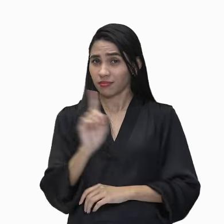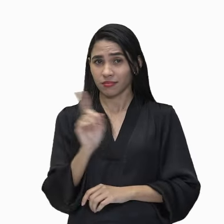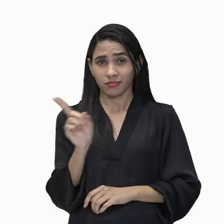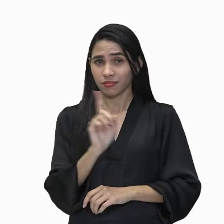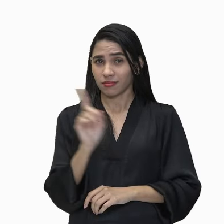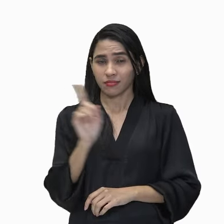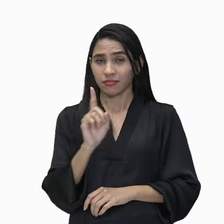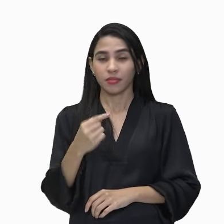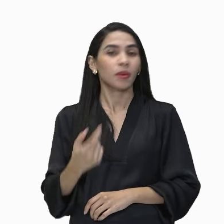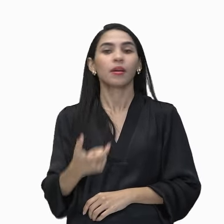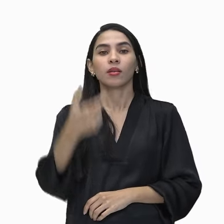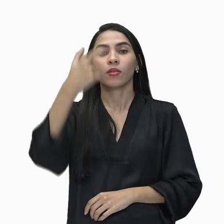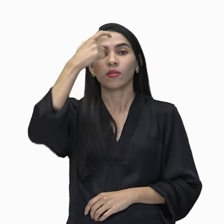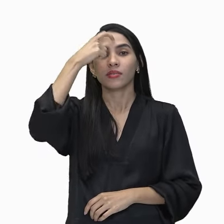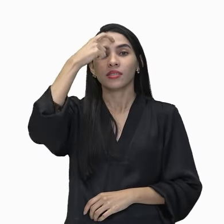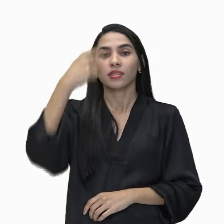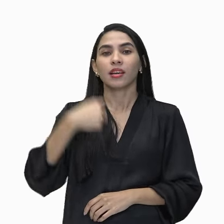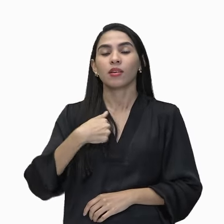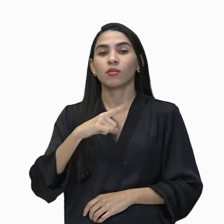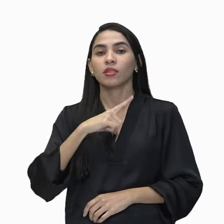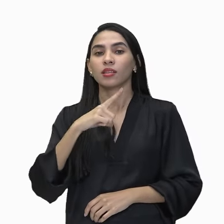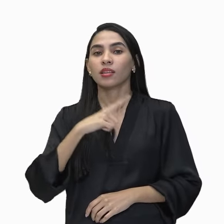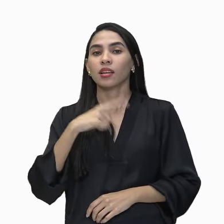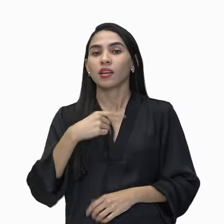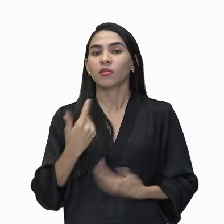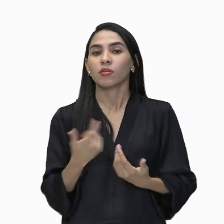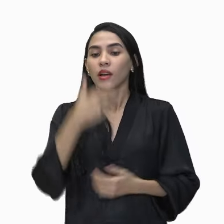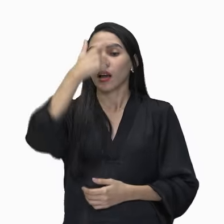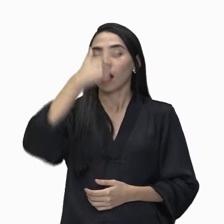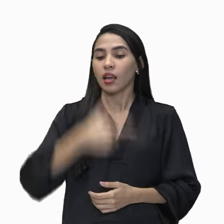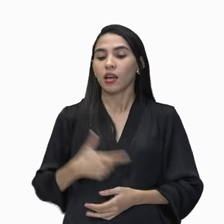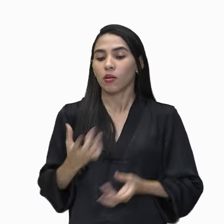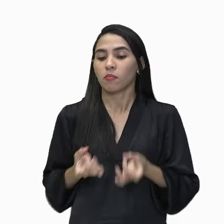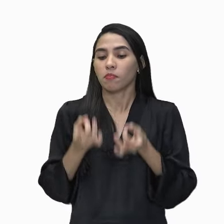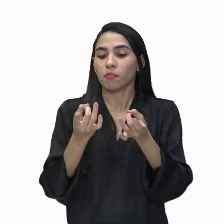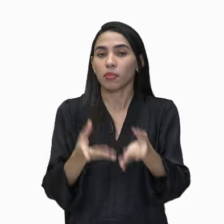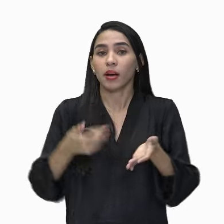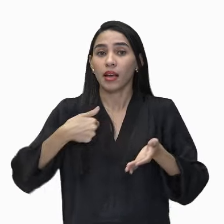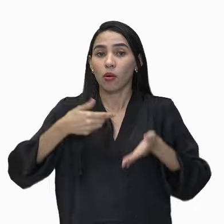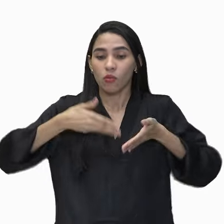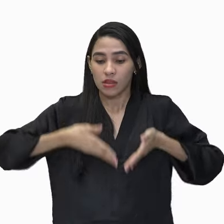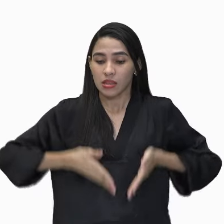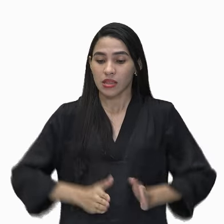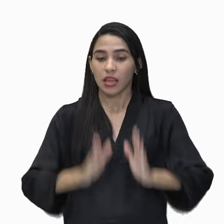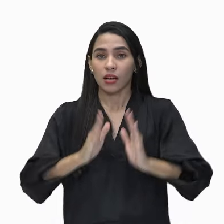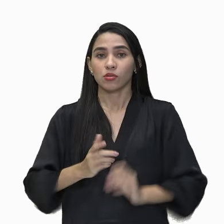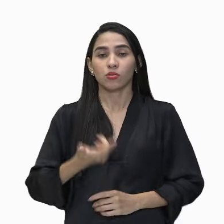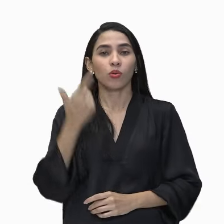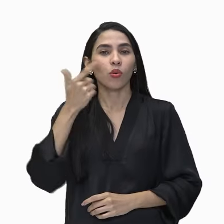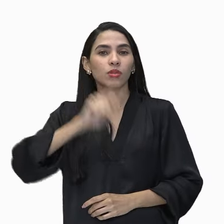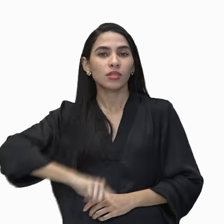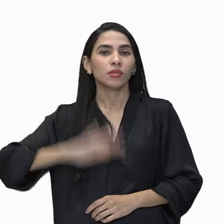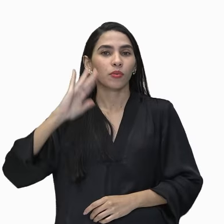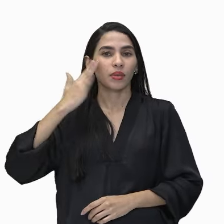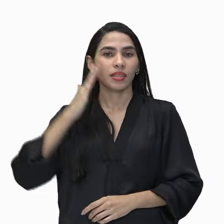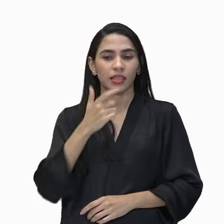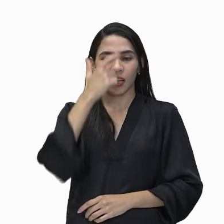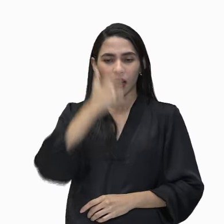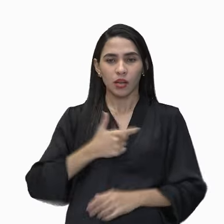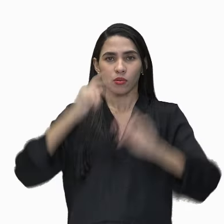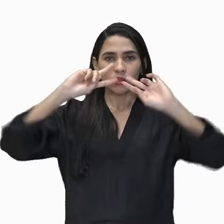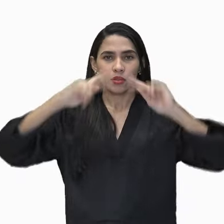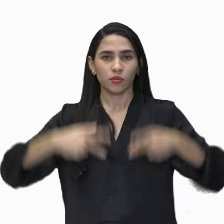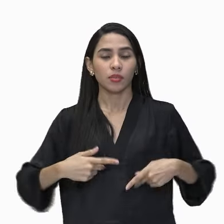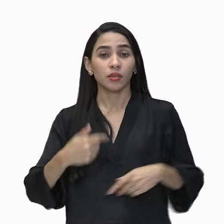primeira consciência que eu tenho quando eu sou jogado, lançado, quando eu me entendo como pessoa, é que eu